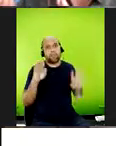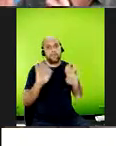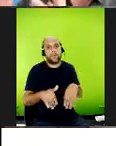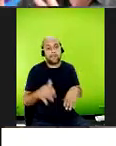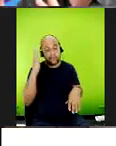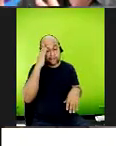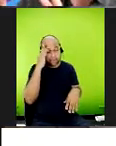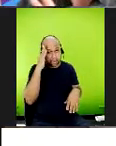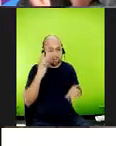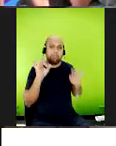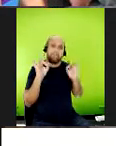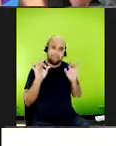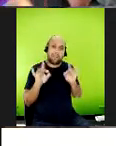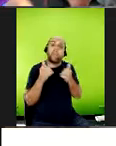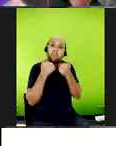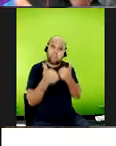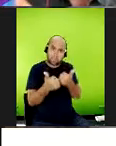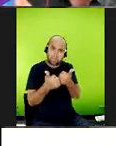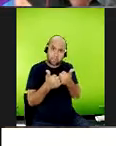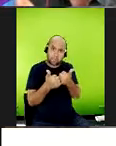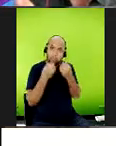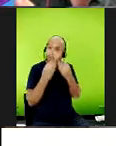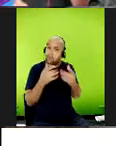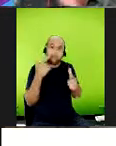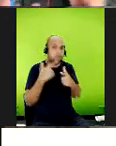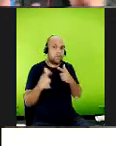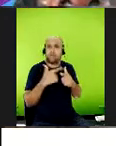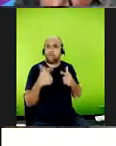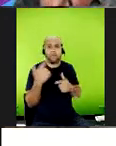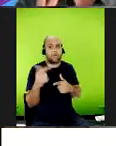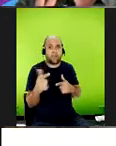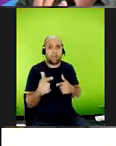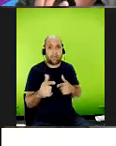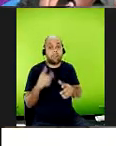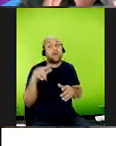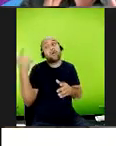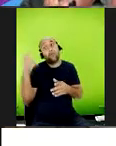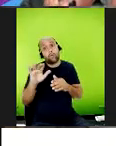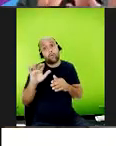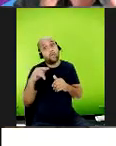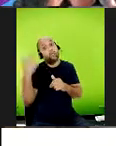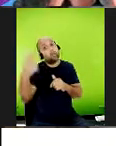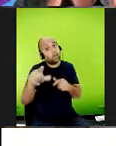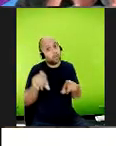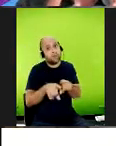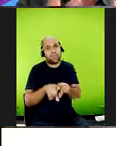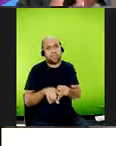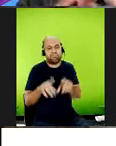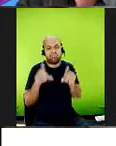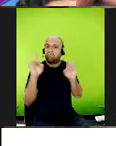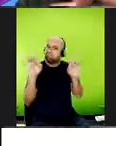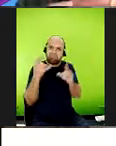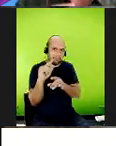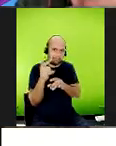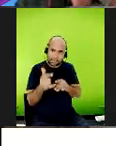privilégio foi bom e não tem culpa não tem problema nenhum mais que o outro lado é aquele que foi mais difícil